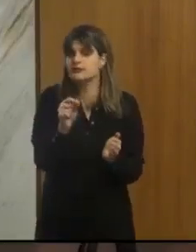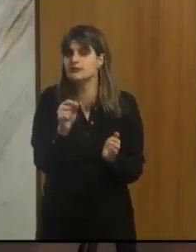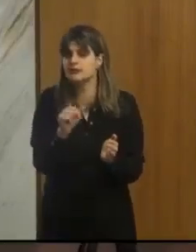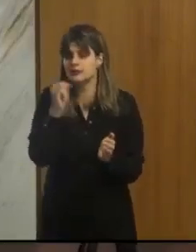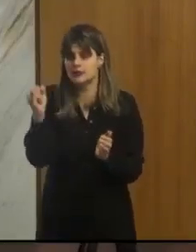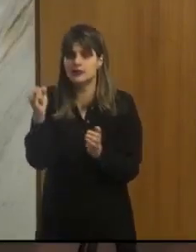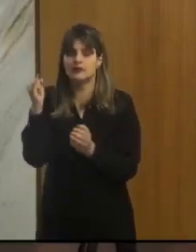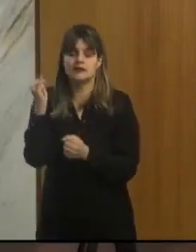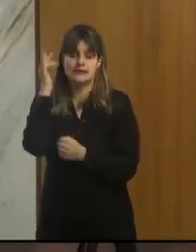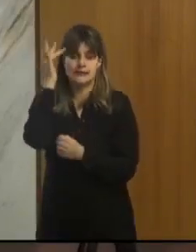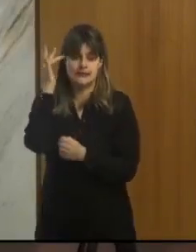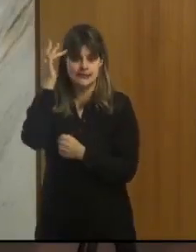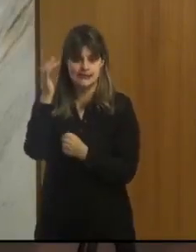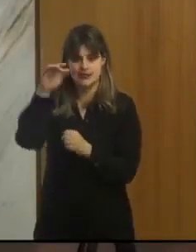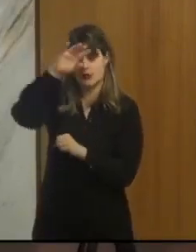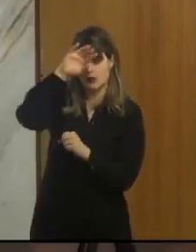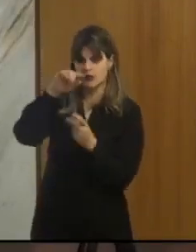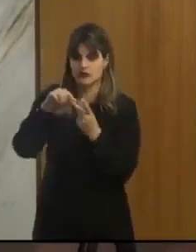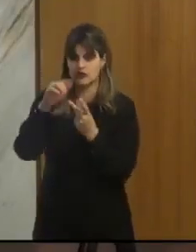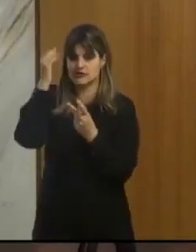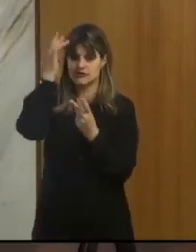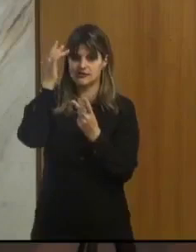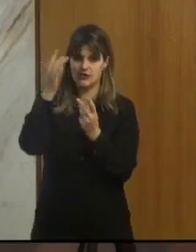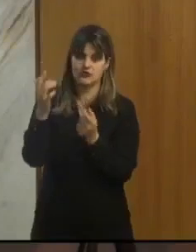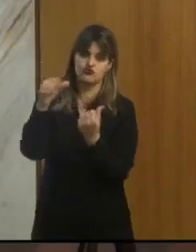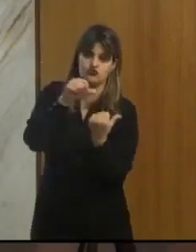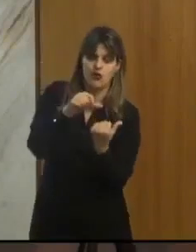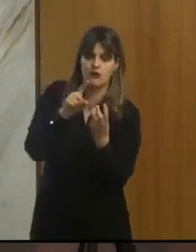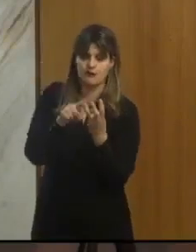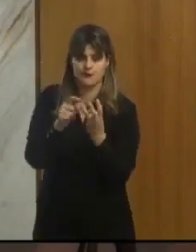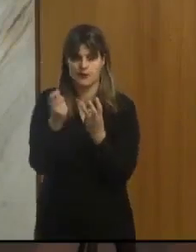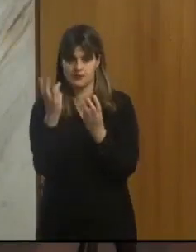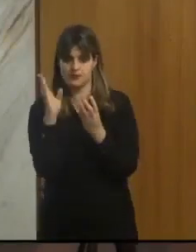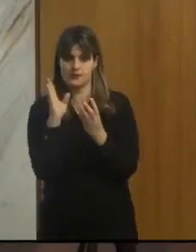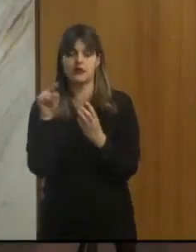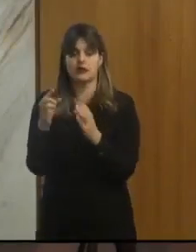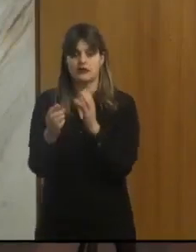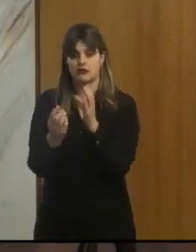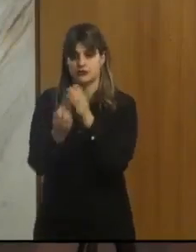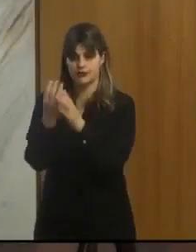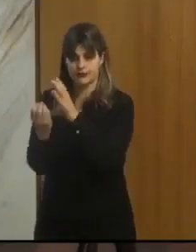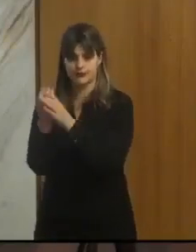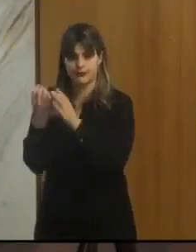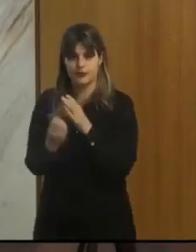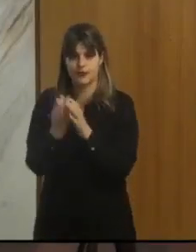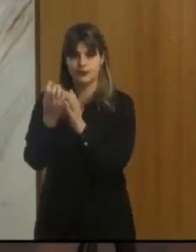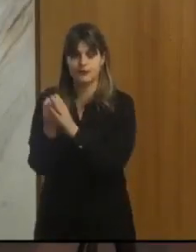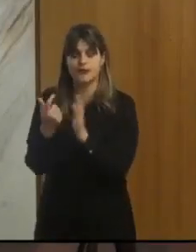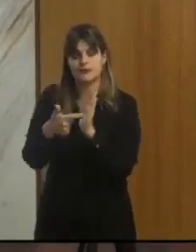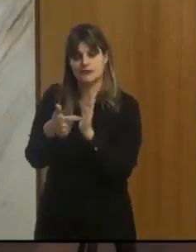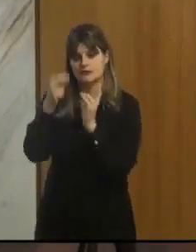São Mateus, São Lucas e São João. Esta autoria carece de algum